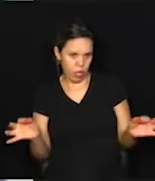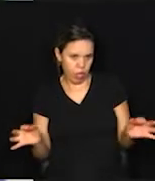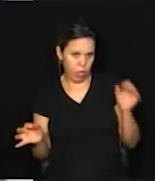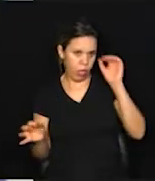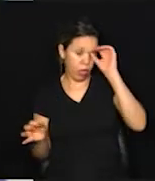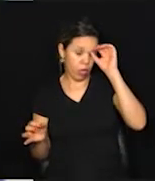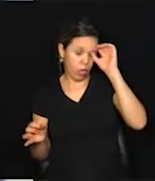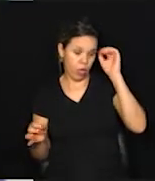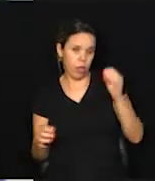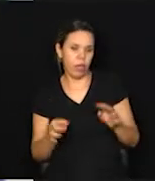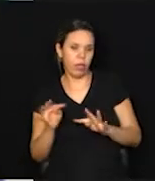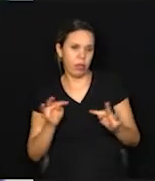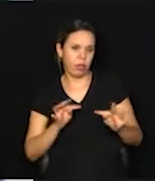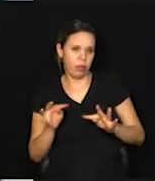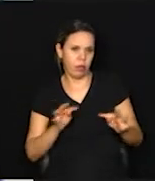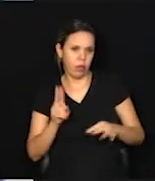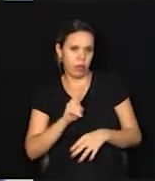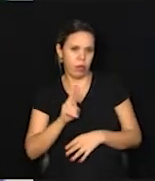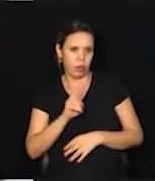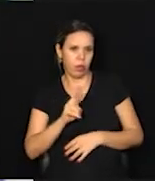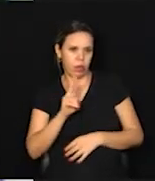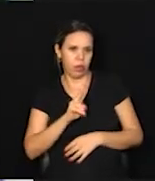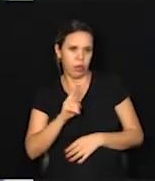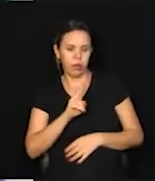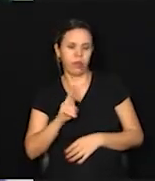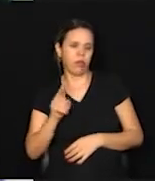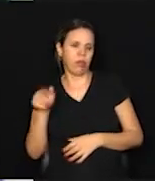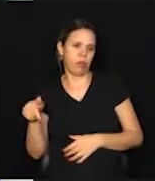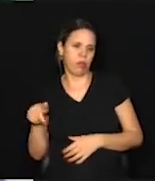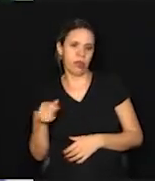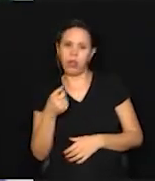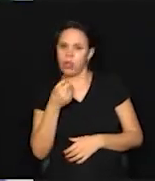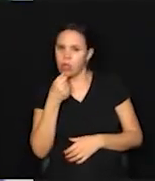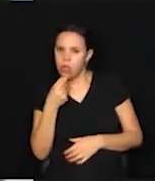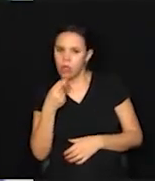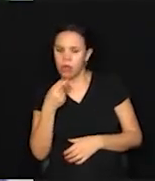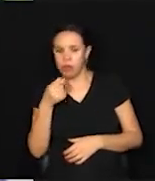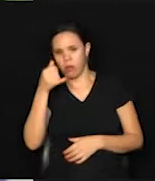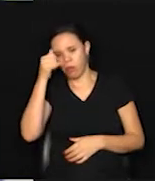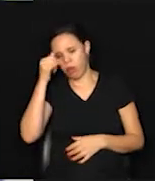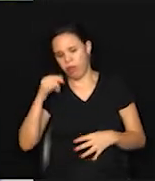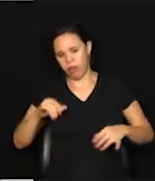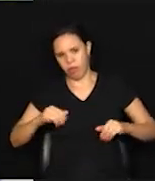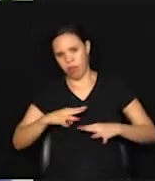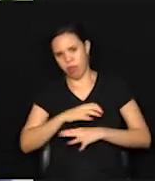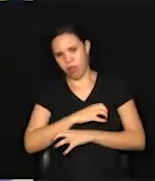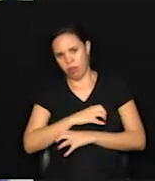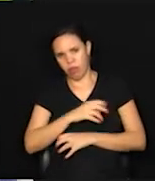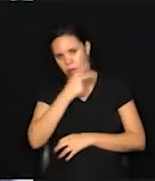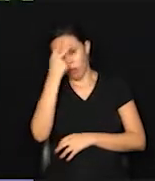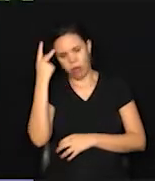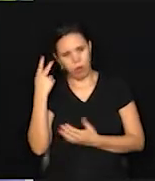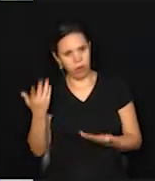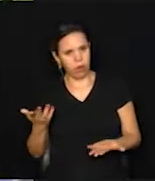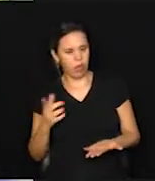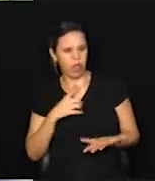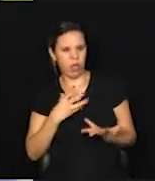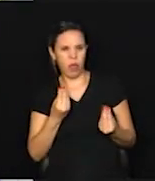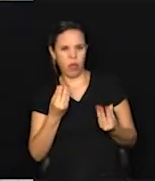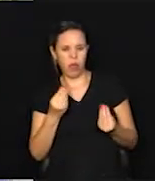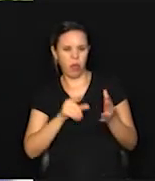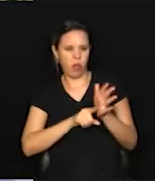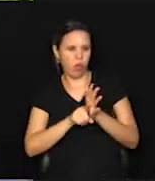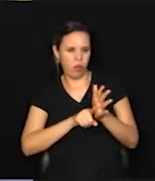nos casos de tratamento e de uso da ivermectina em vivo, em pessoas. Tá? A ivermectina teve um monte de